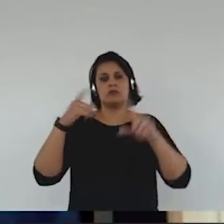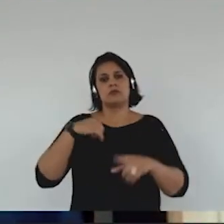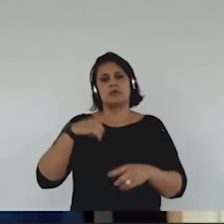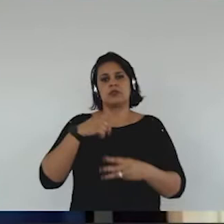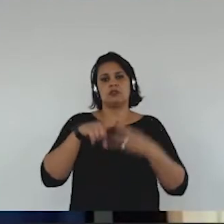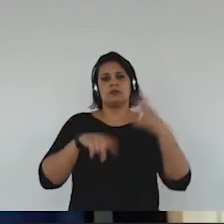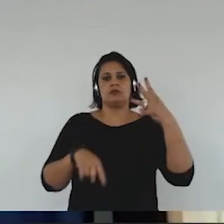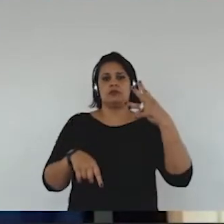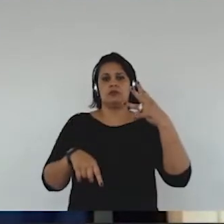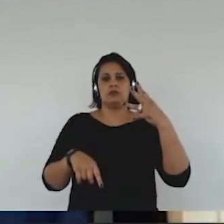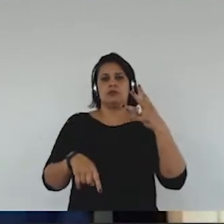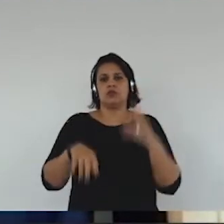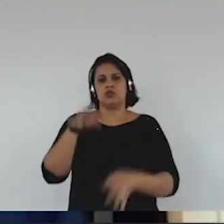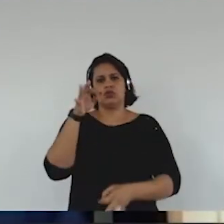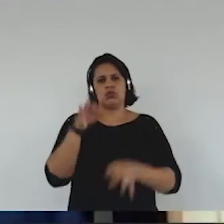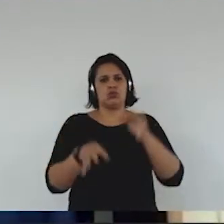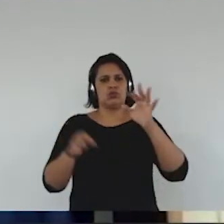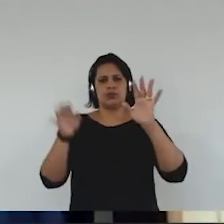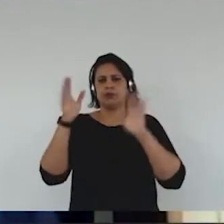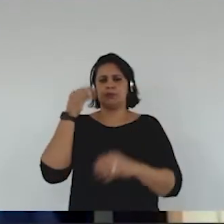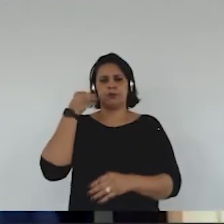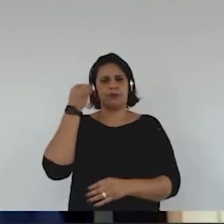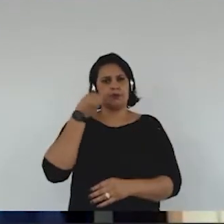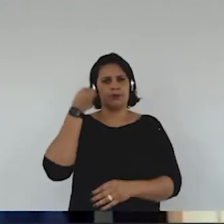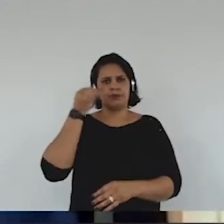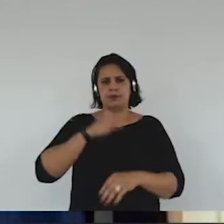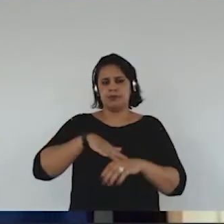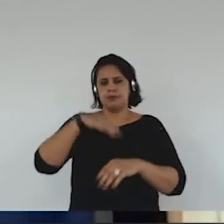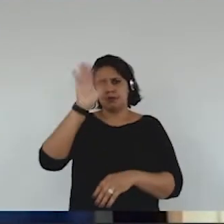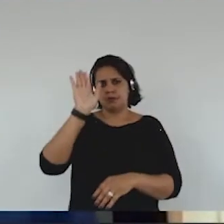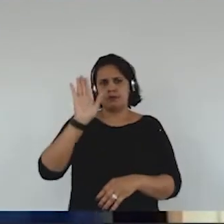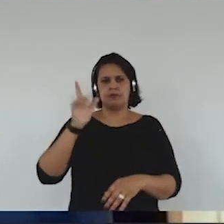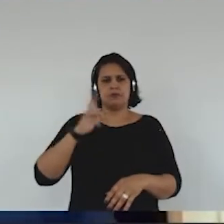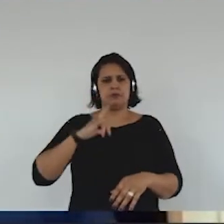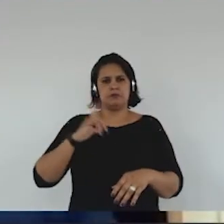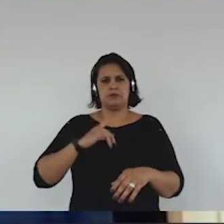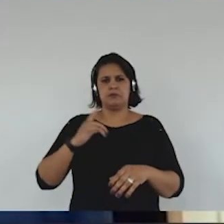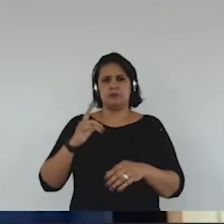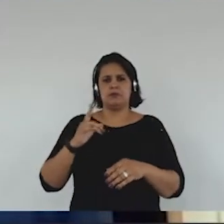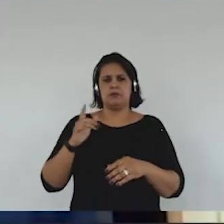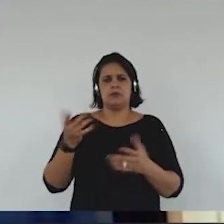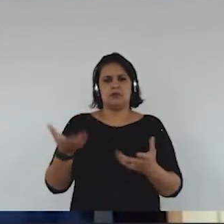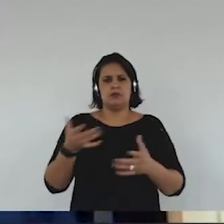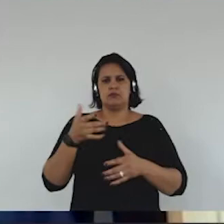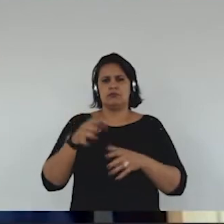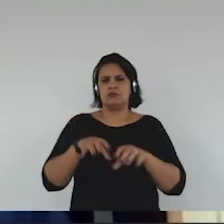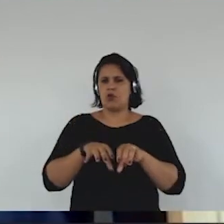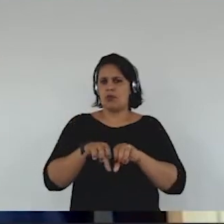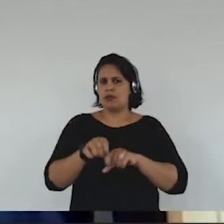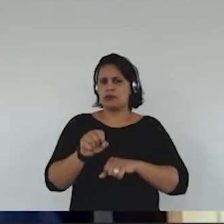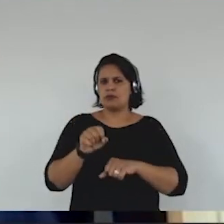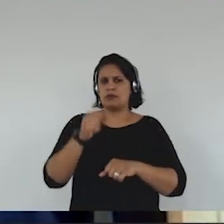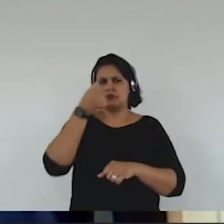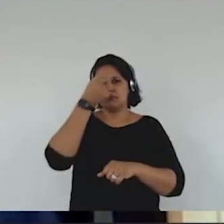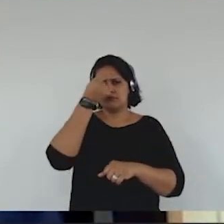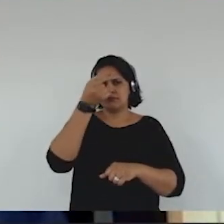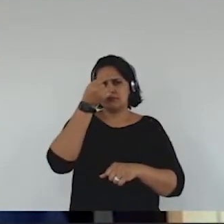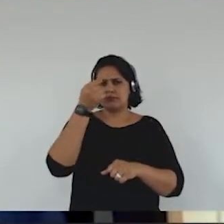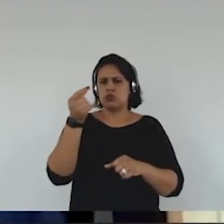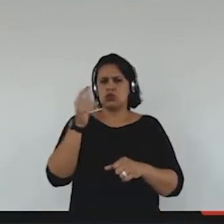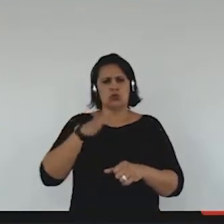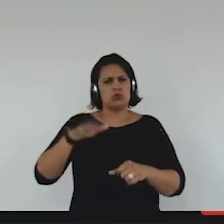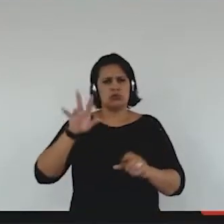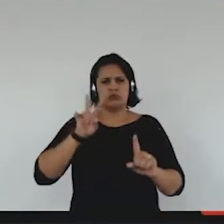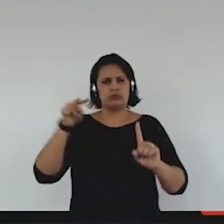juristas experientes no direito arbitral, com sólida formação acadêmica e com enorme reconhecimento nacional